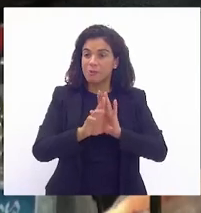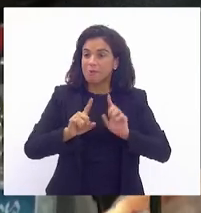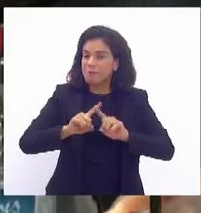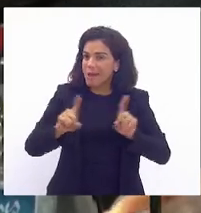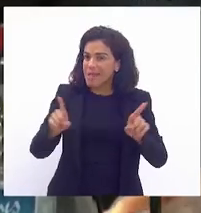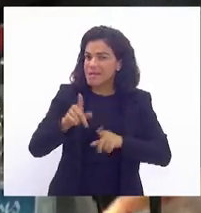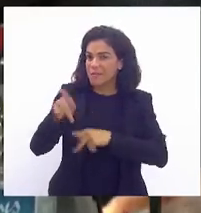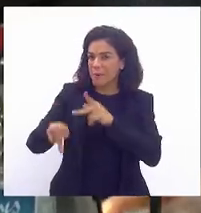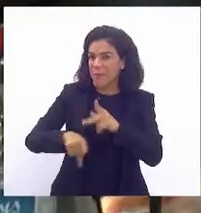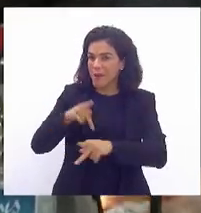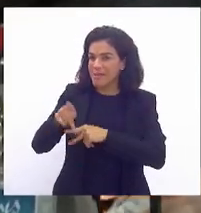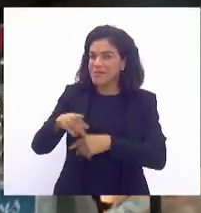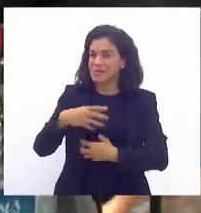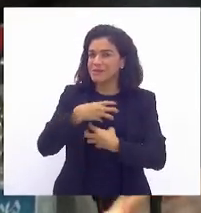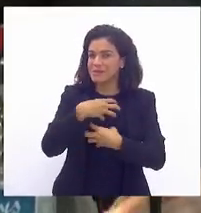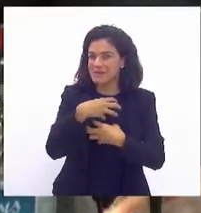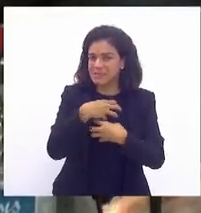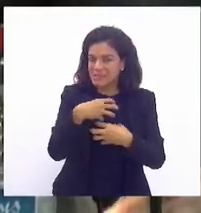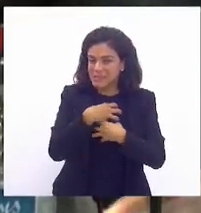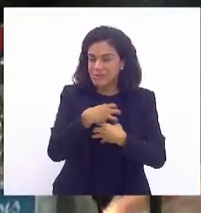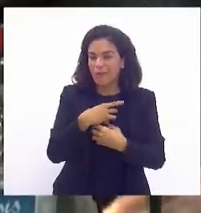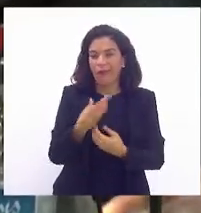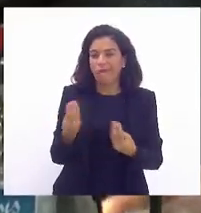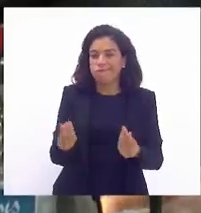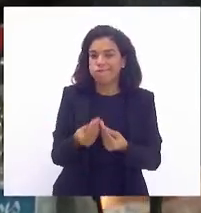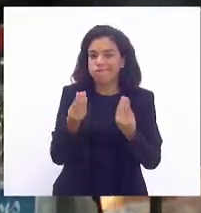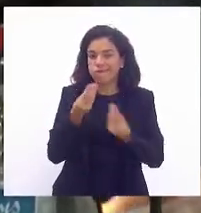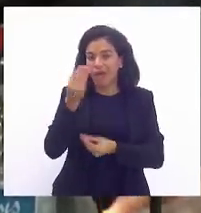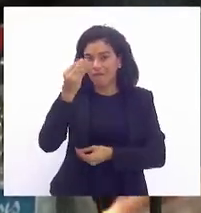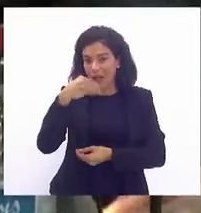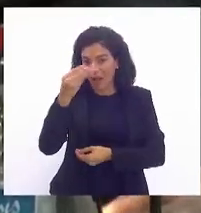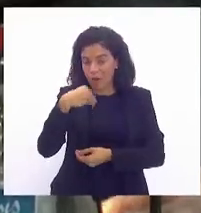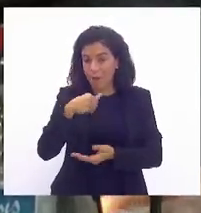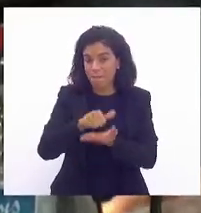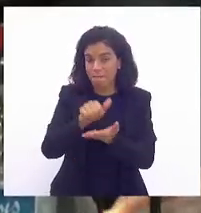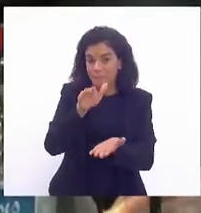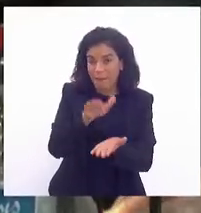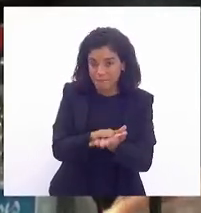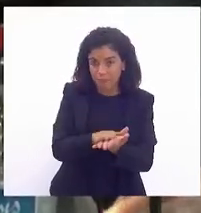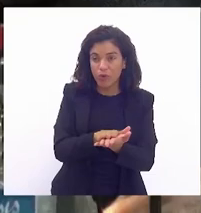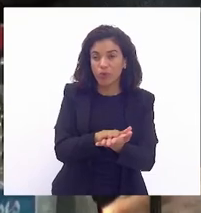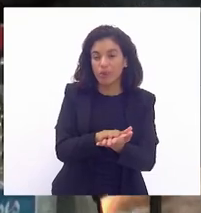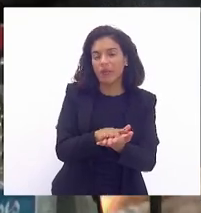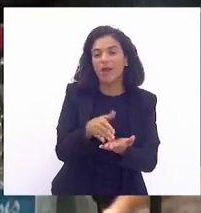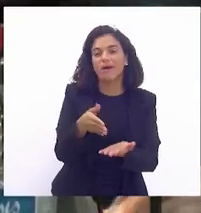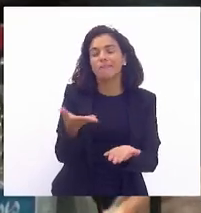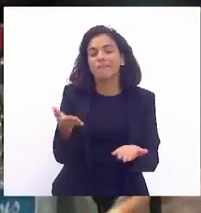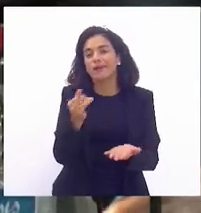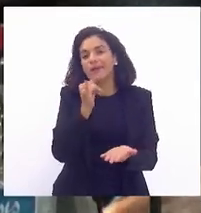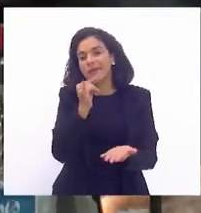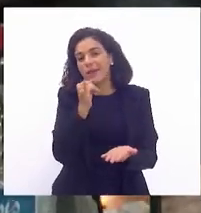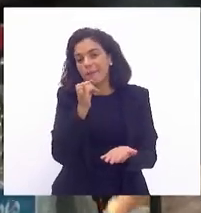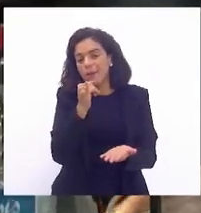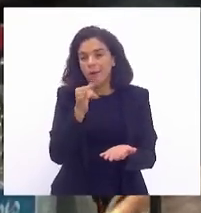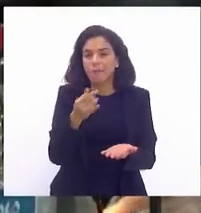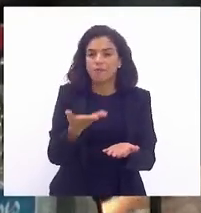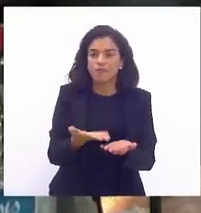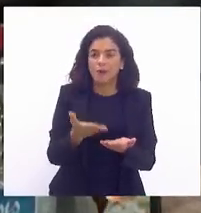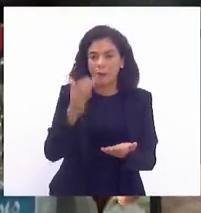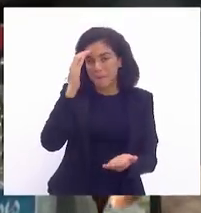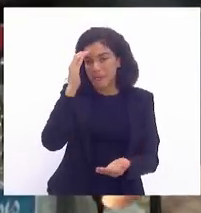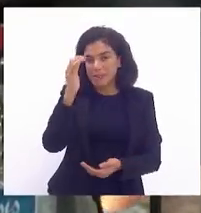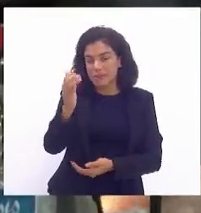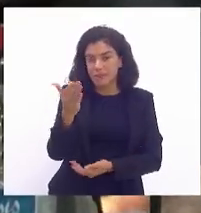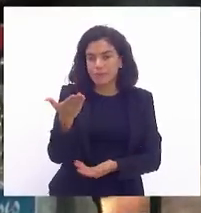a população tem sentido que isso está sendo insuficiente. As multas, vamos pegar o princípio da proporcionalidade